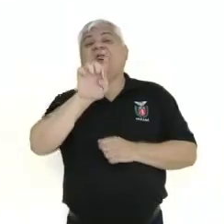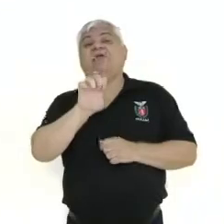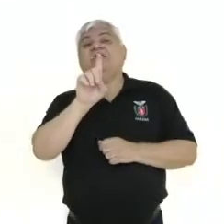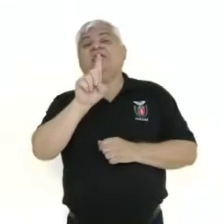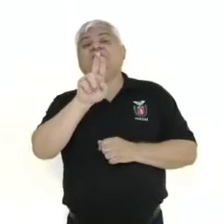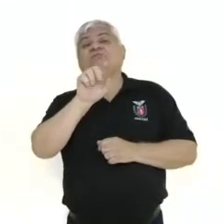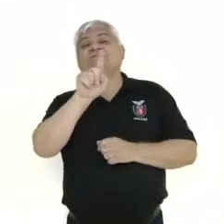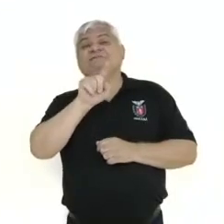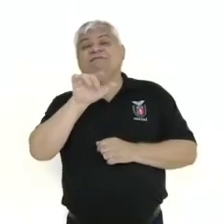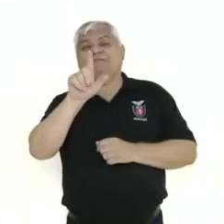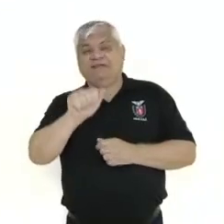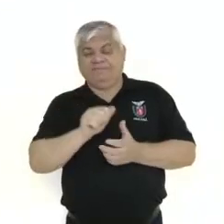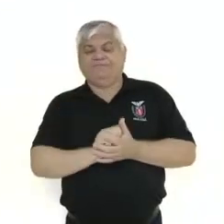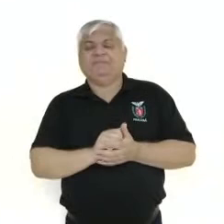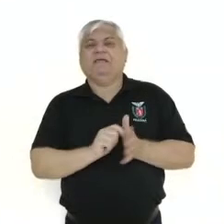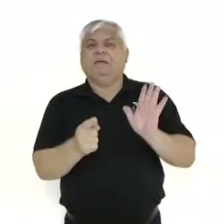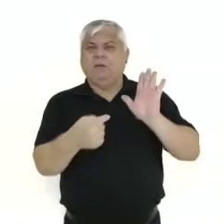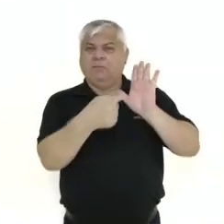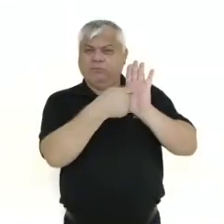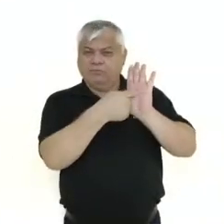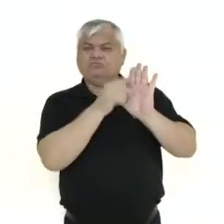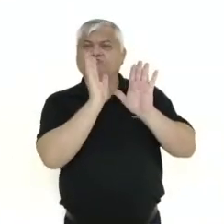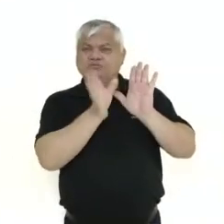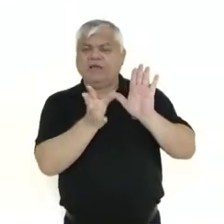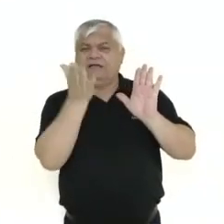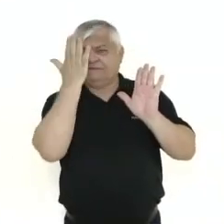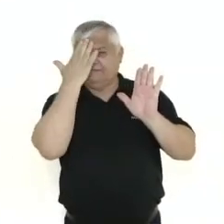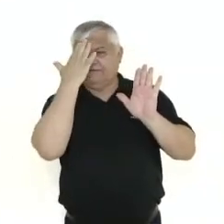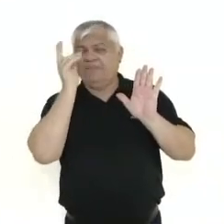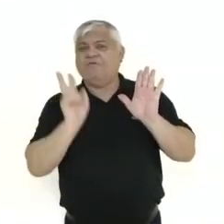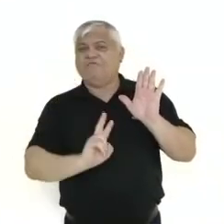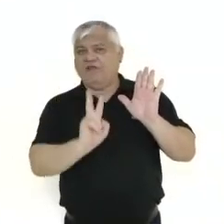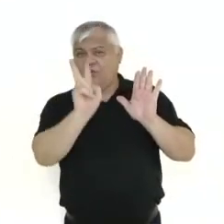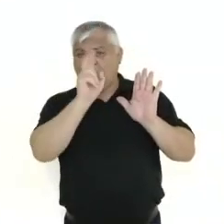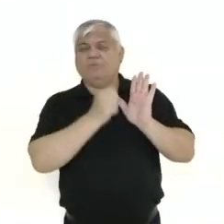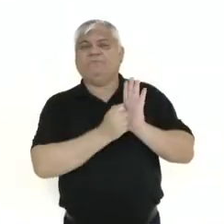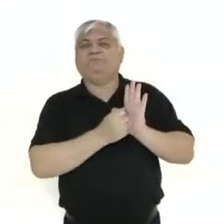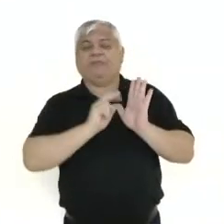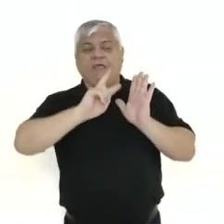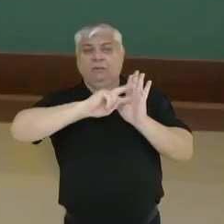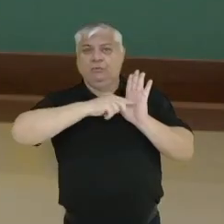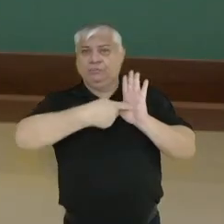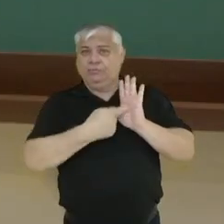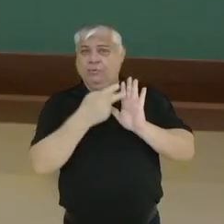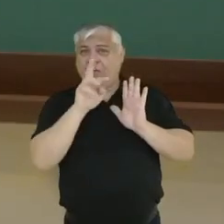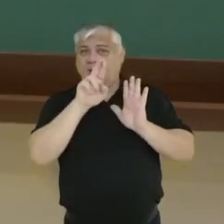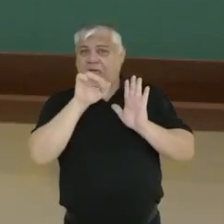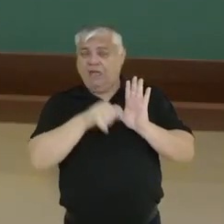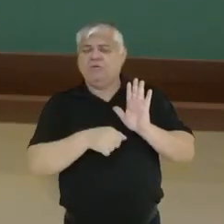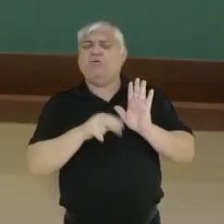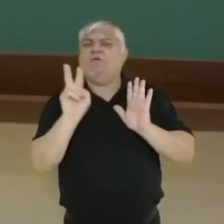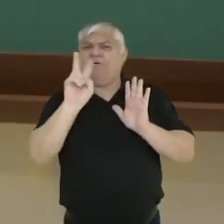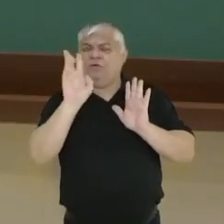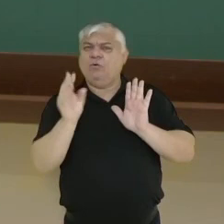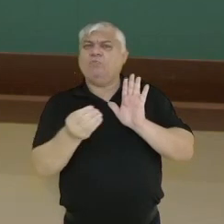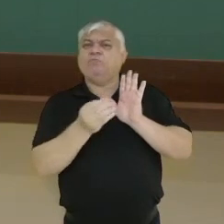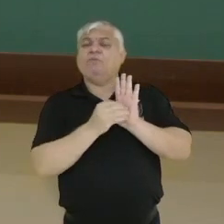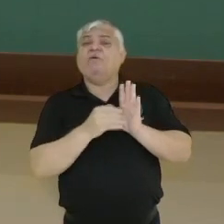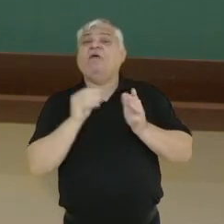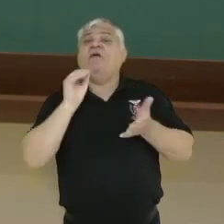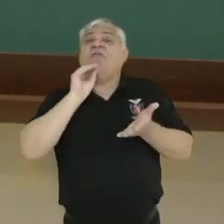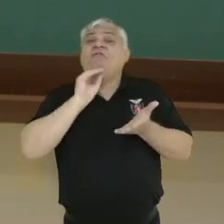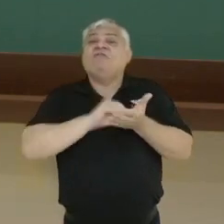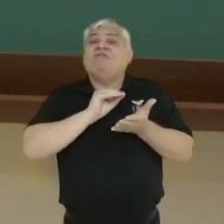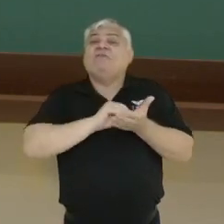tinha o centro e tem o raio. O que eu não tinha? Eu não tinha um ponto. Então, eu cheguei aqui, que o valor do